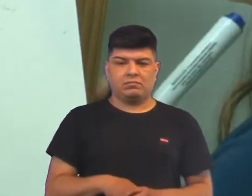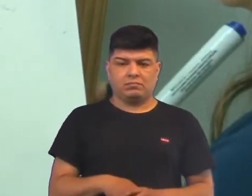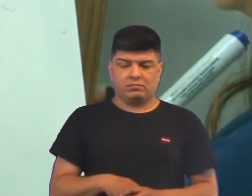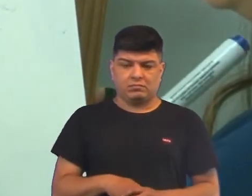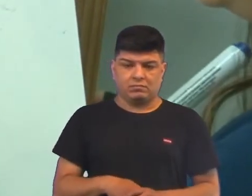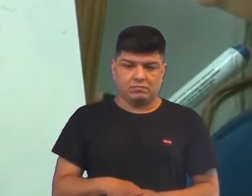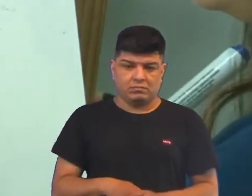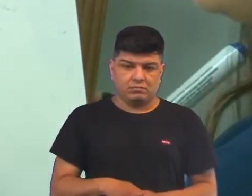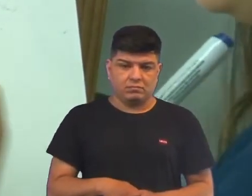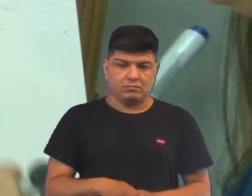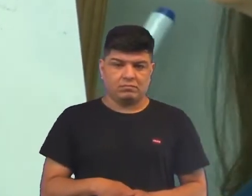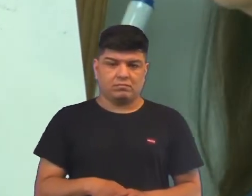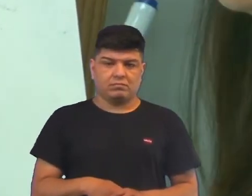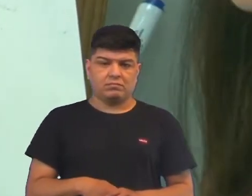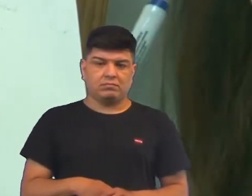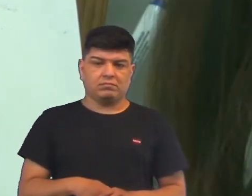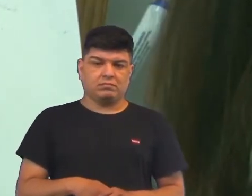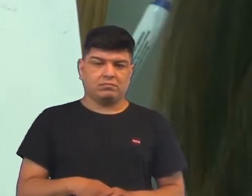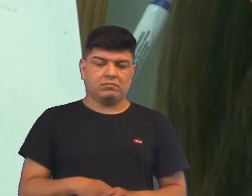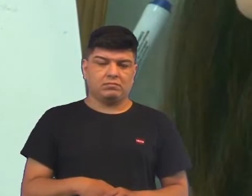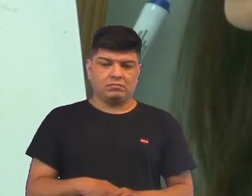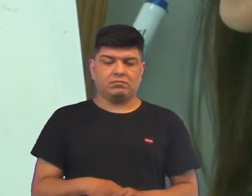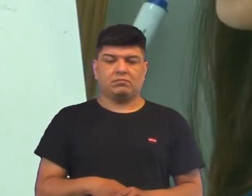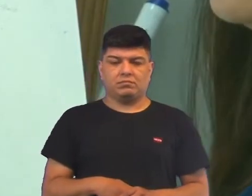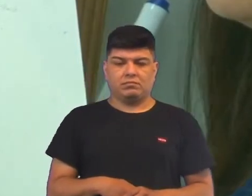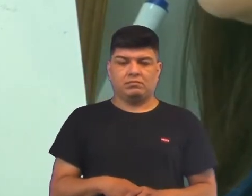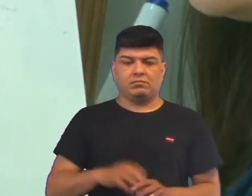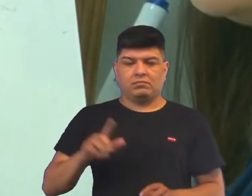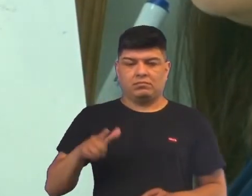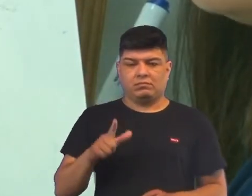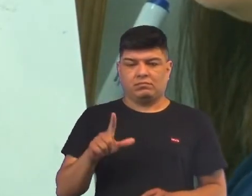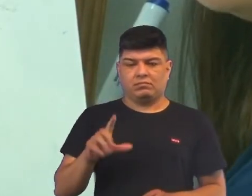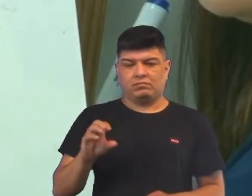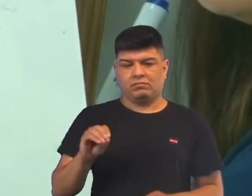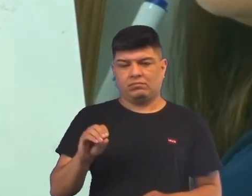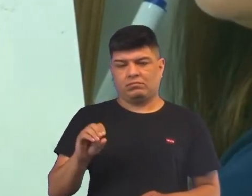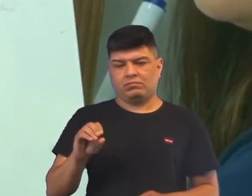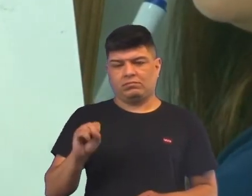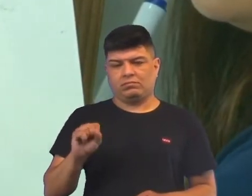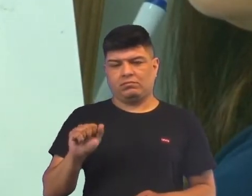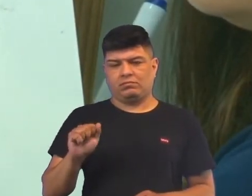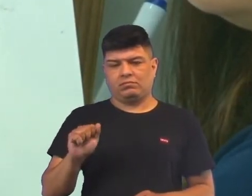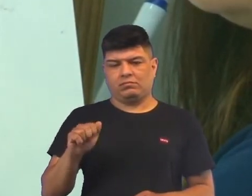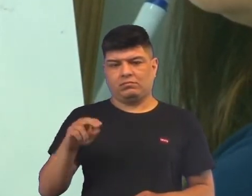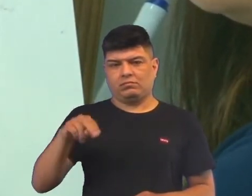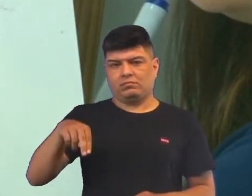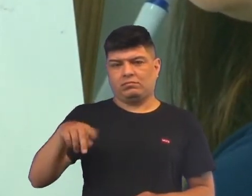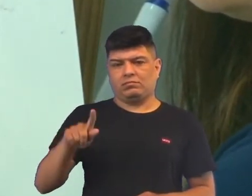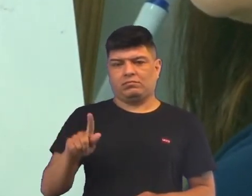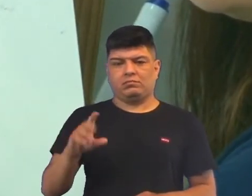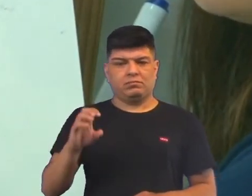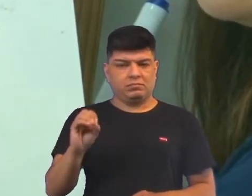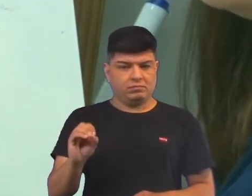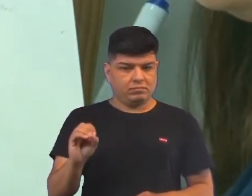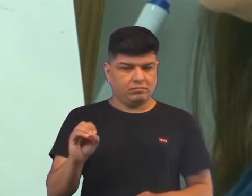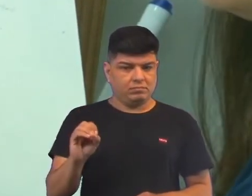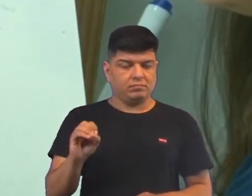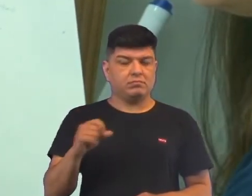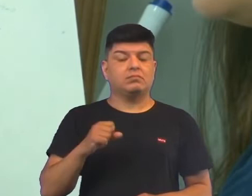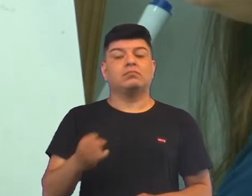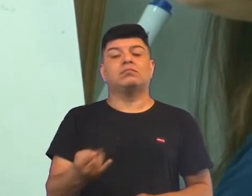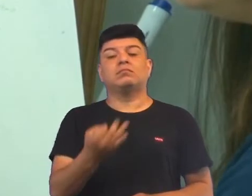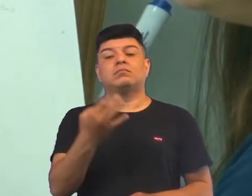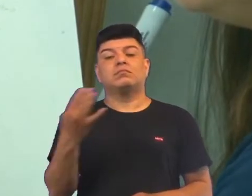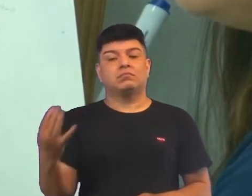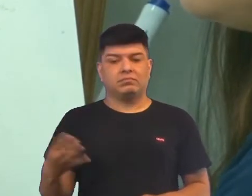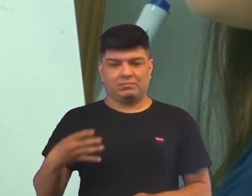pincel. Ele tem 4 lados. E o losango, 1, 2, 3, 4. Ele tem